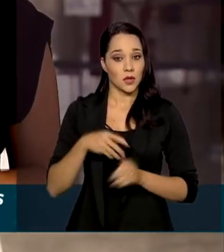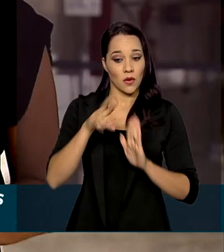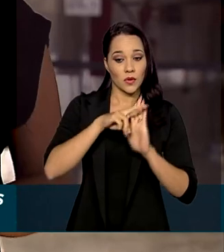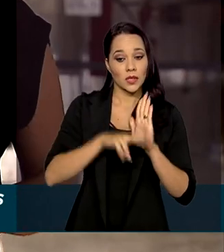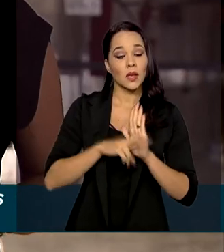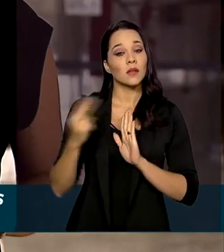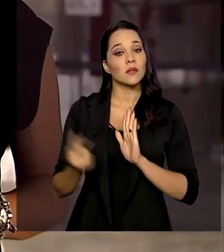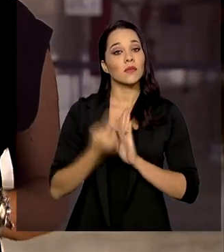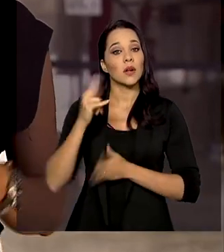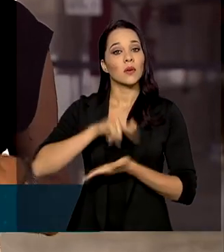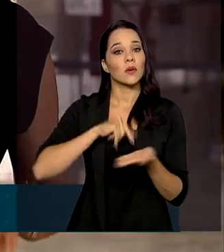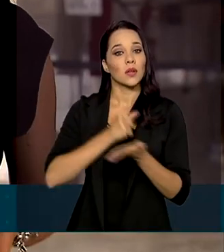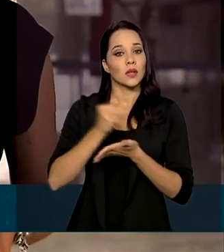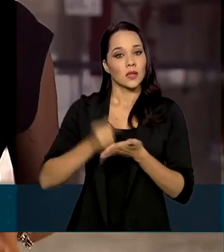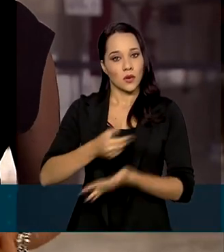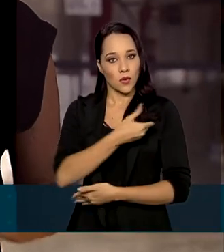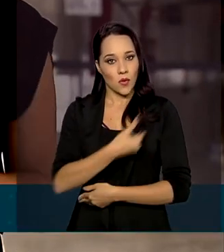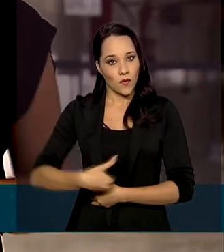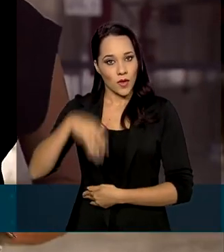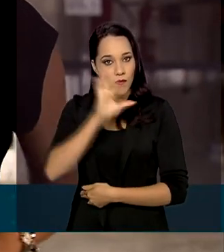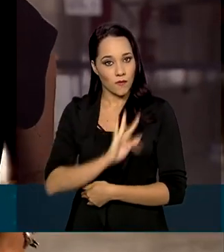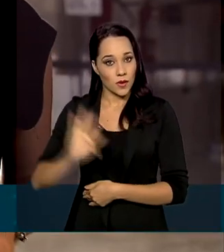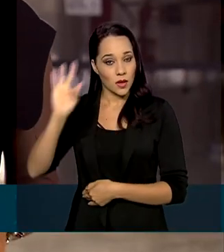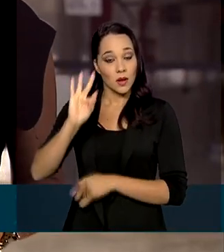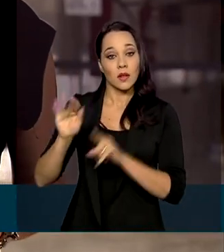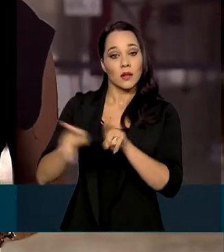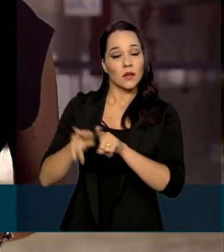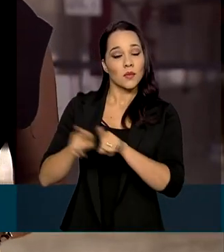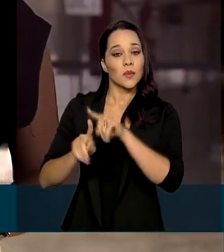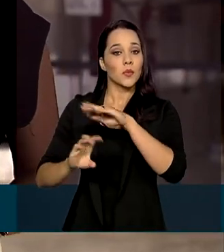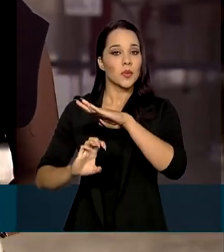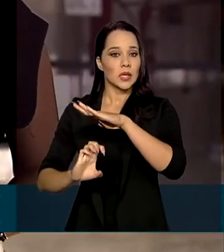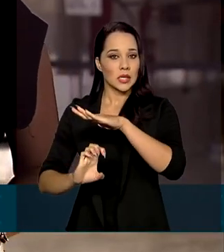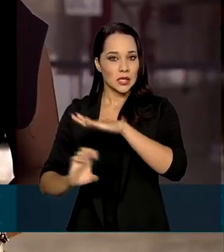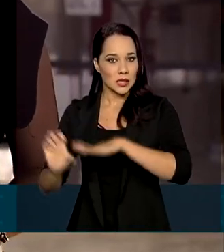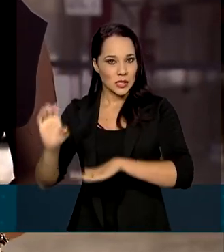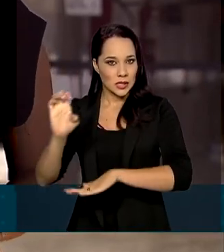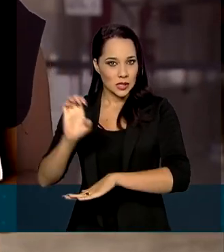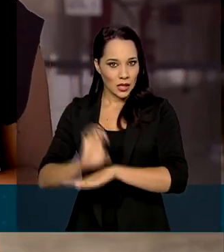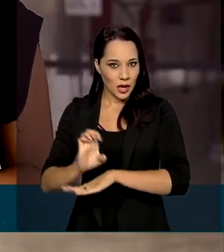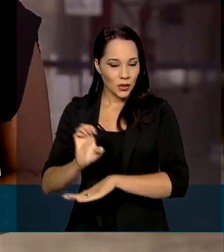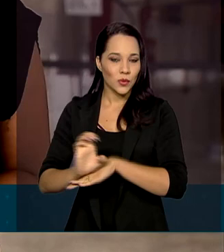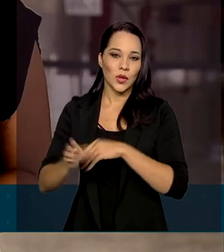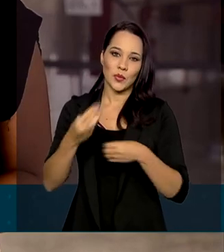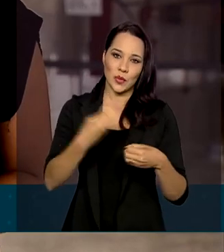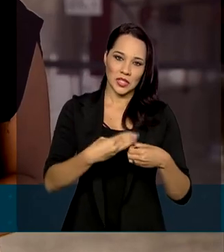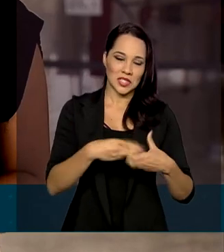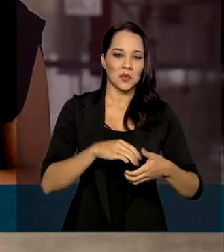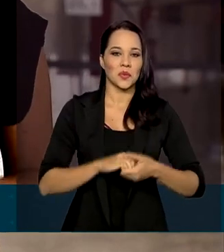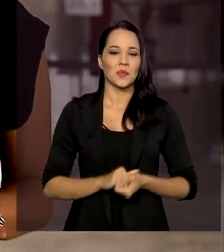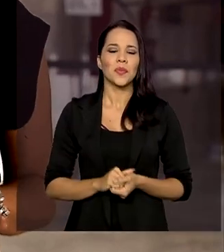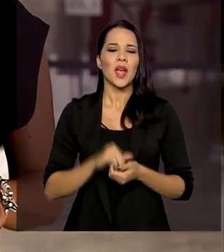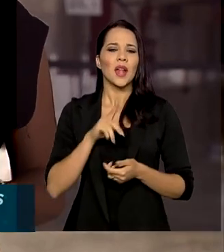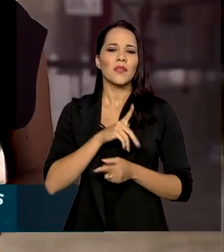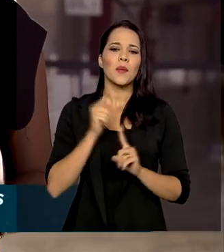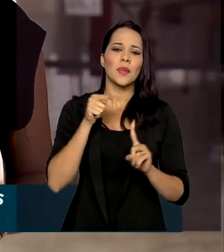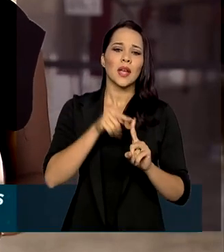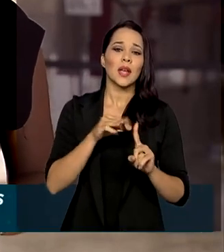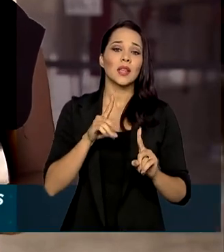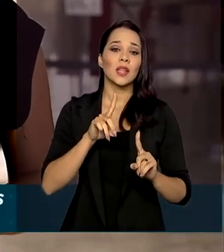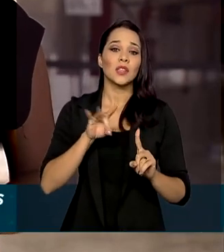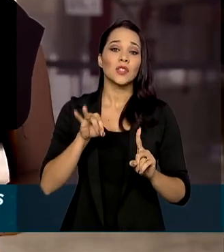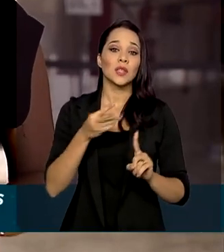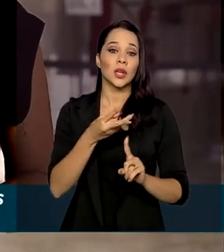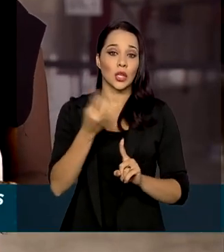valem para as contratações do governo federal e também para os estados e municípios. Elas vão ser aplicadas até 31 de